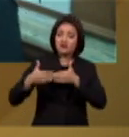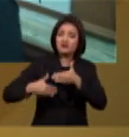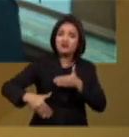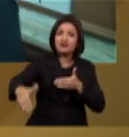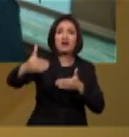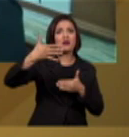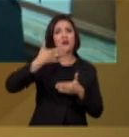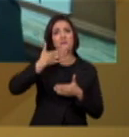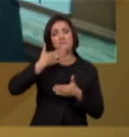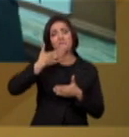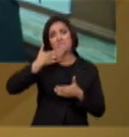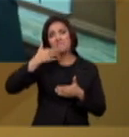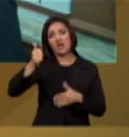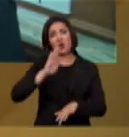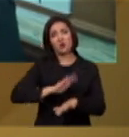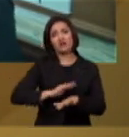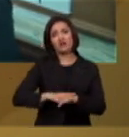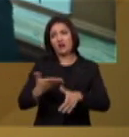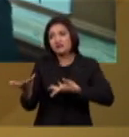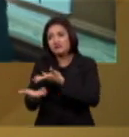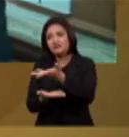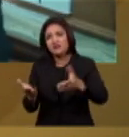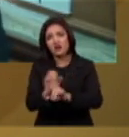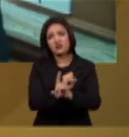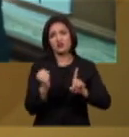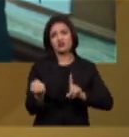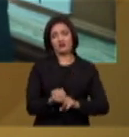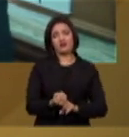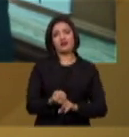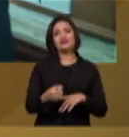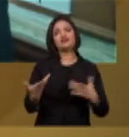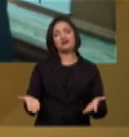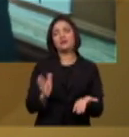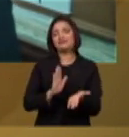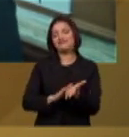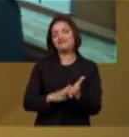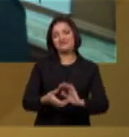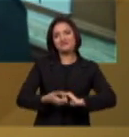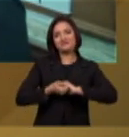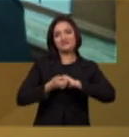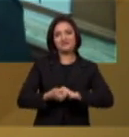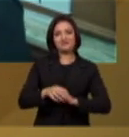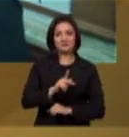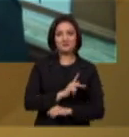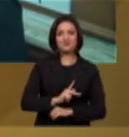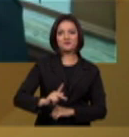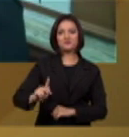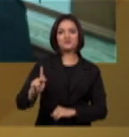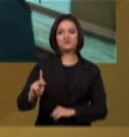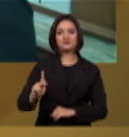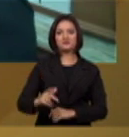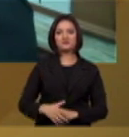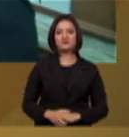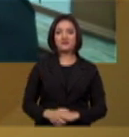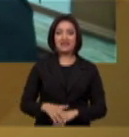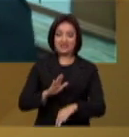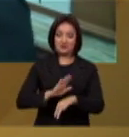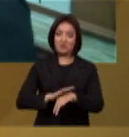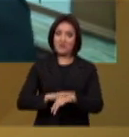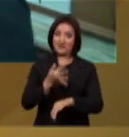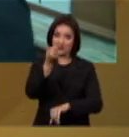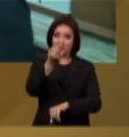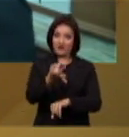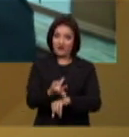em termos de convívio social. Meus cumprimentos a Vossa Excelência e que o período de